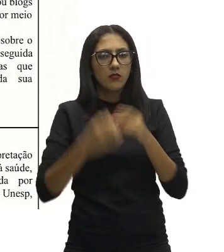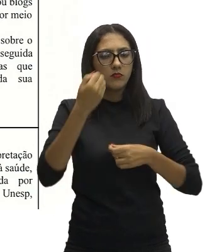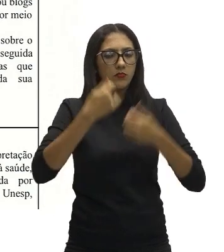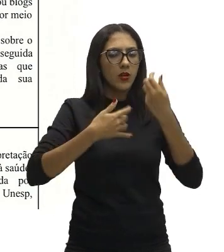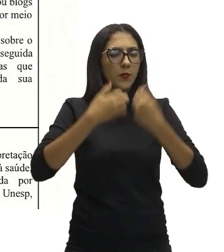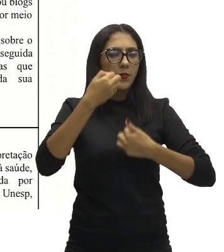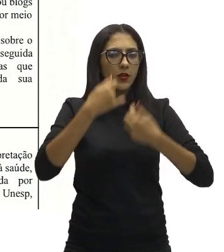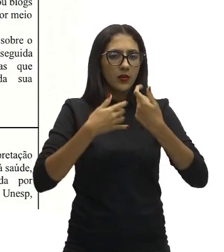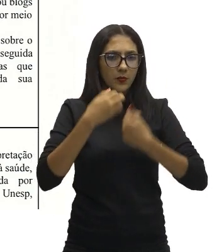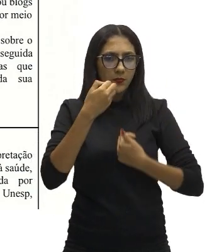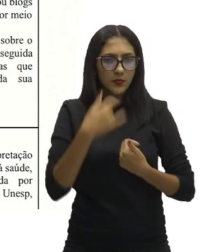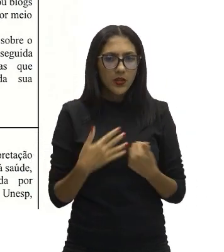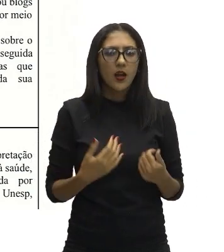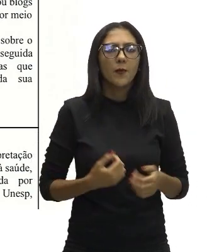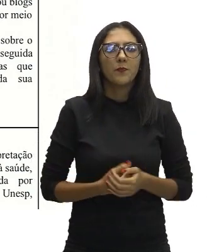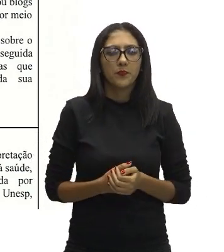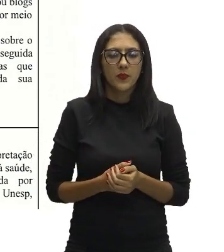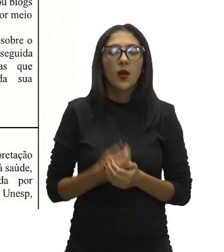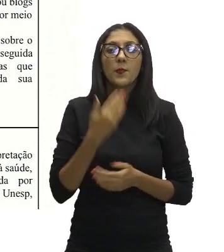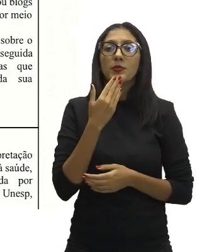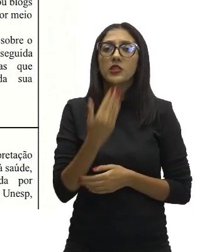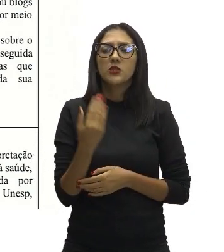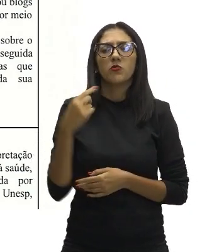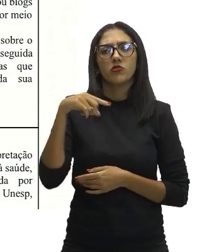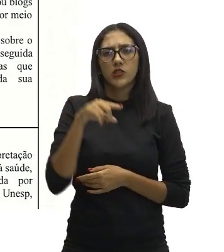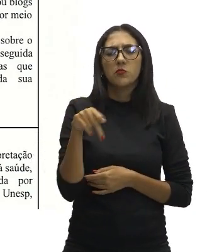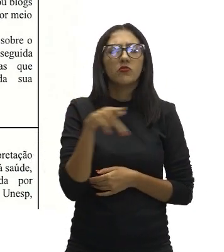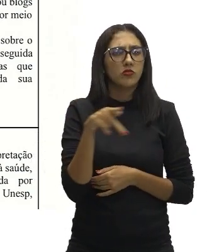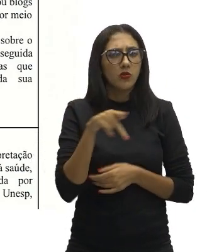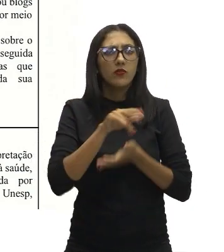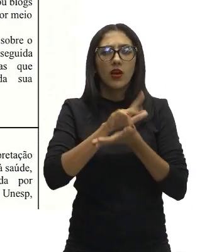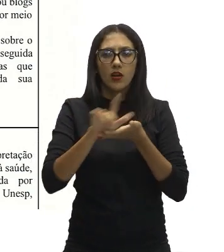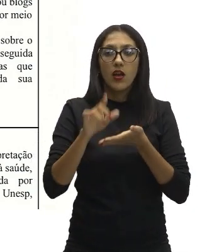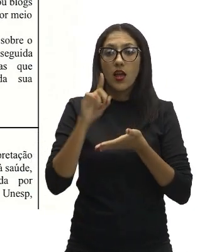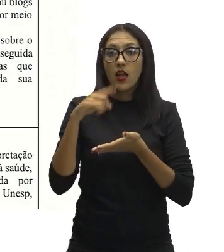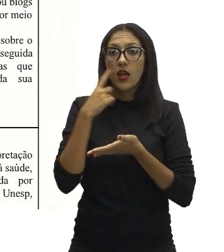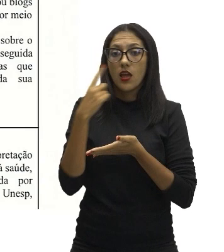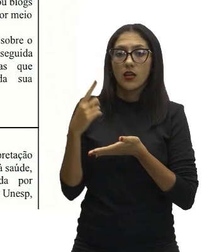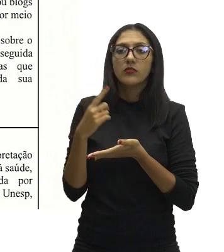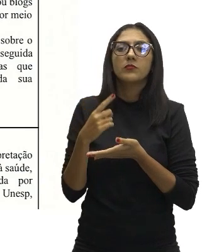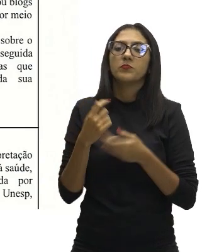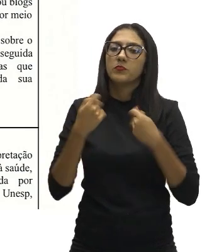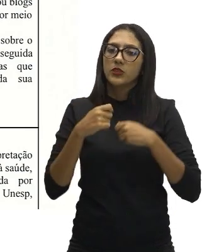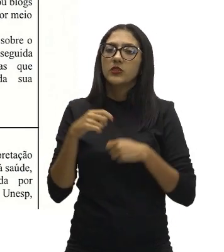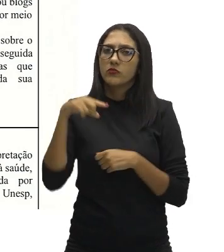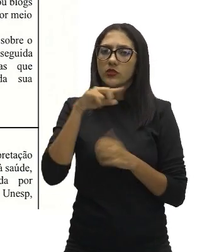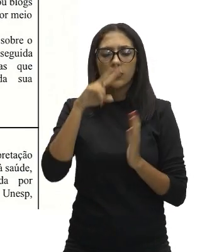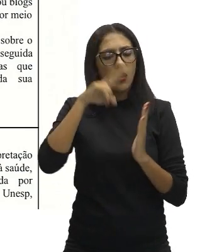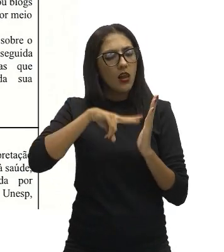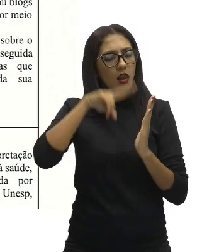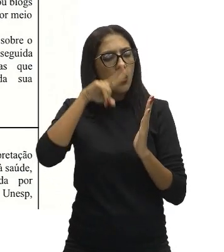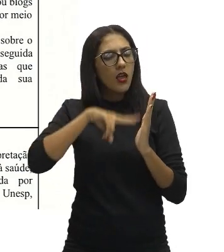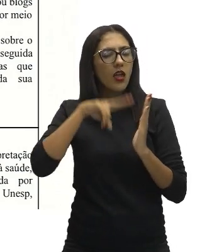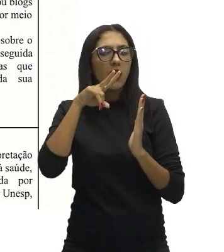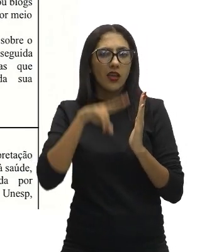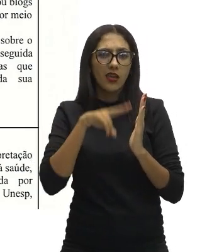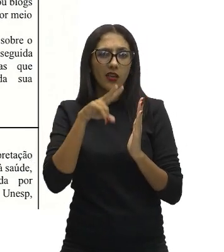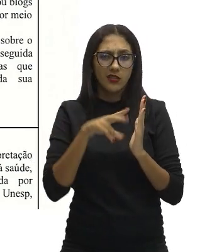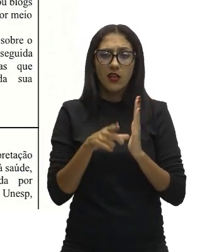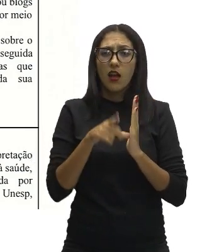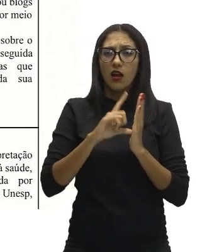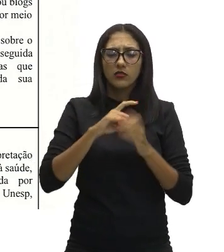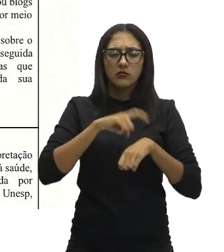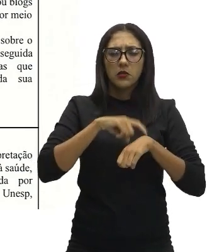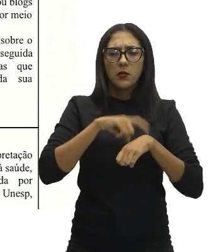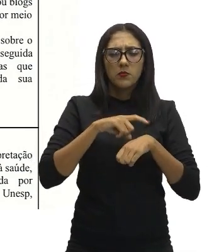aula, aquilo que ele precisa que você faça, tá? Então, é um campo importante que o professor precisa ler antes de iniciar a aula, né, tirar ali um